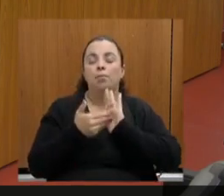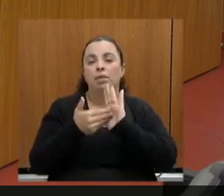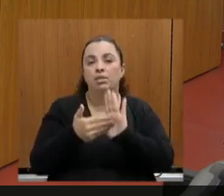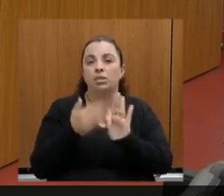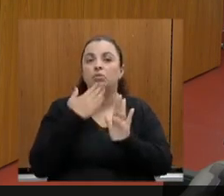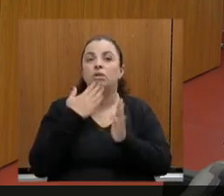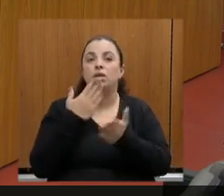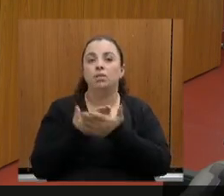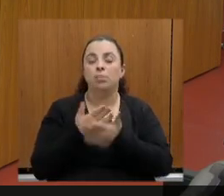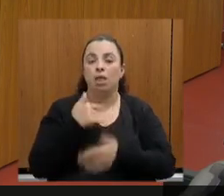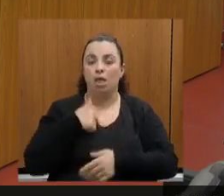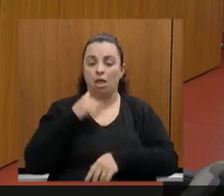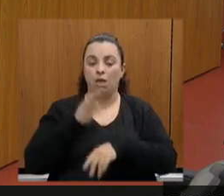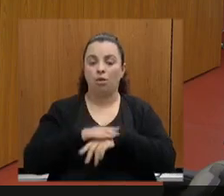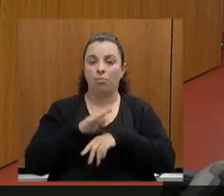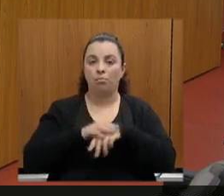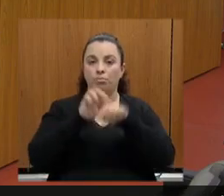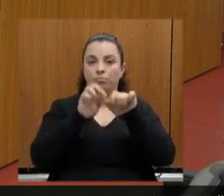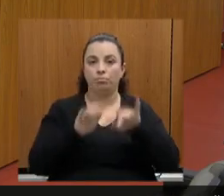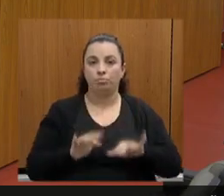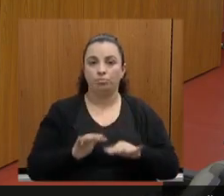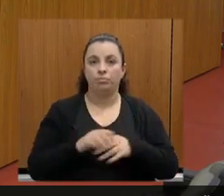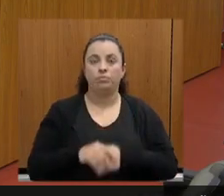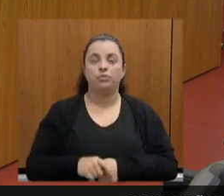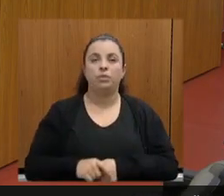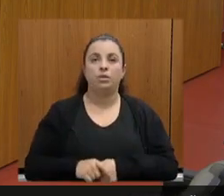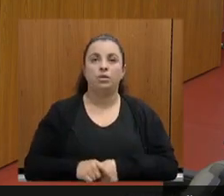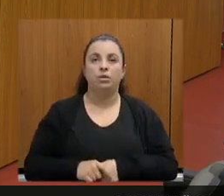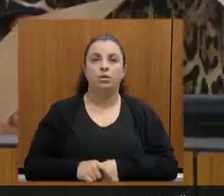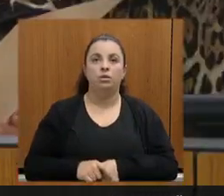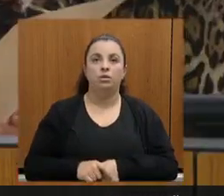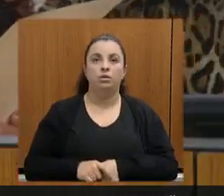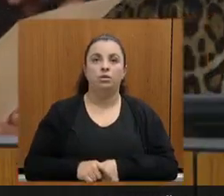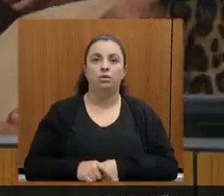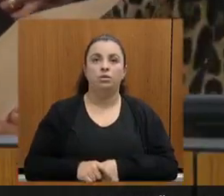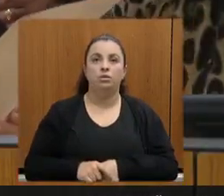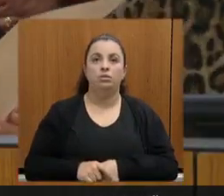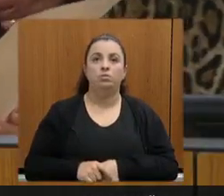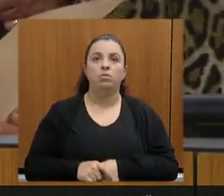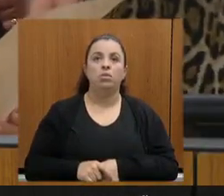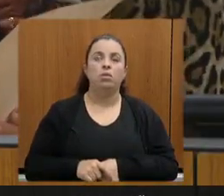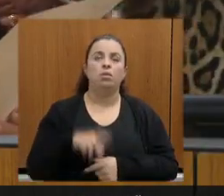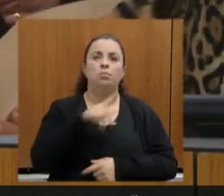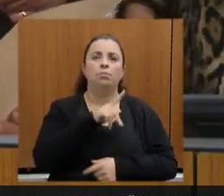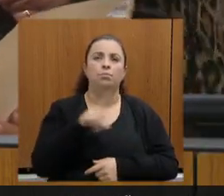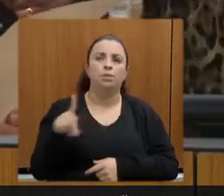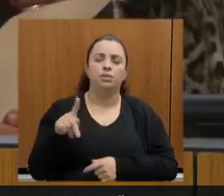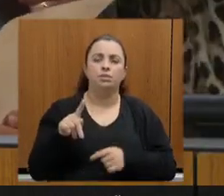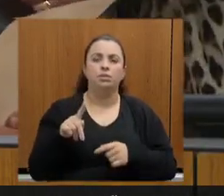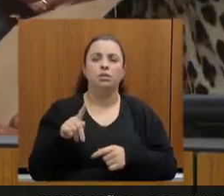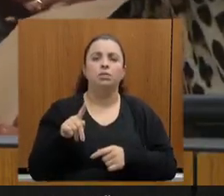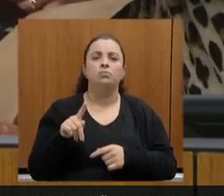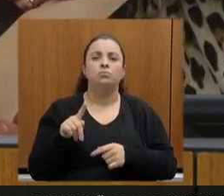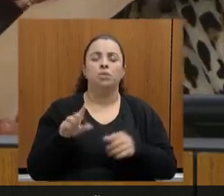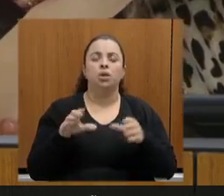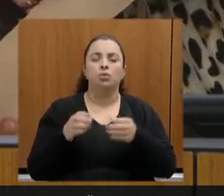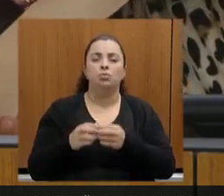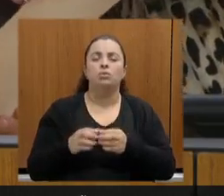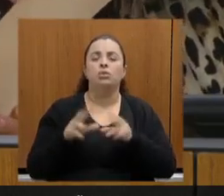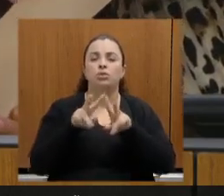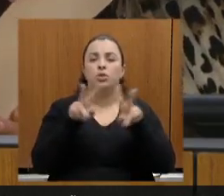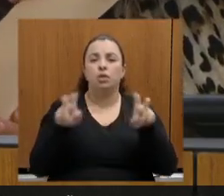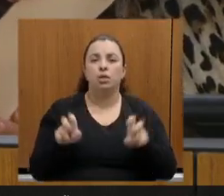minha autoria a os assinantes a senhora presidente da Comissão de assuntos municipais e regionalização